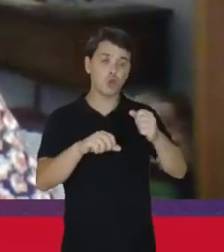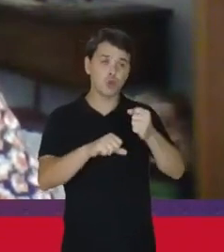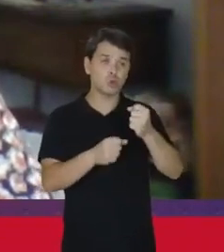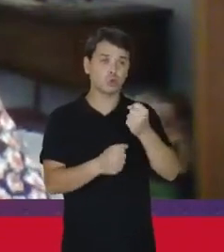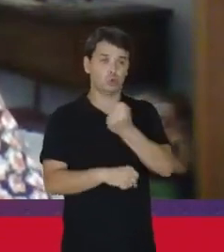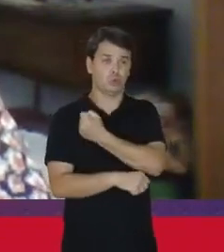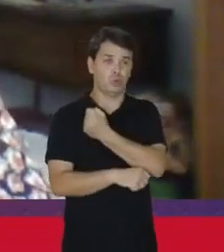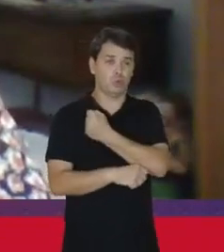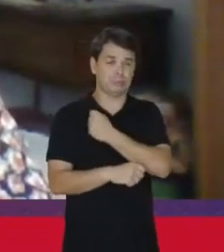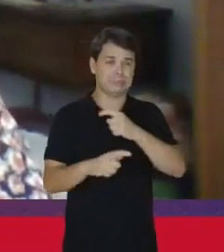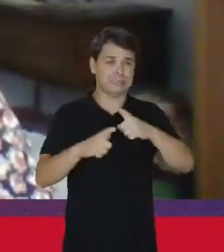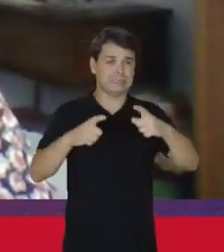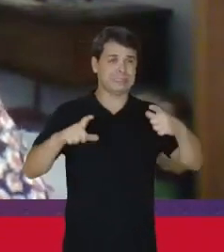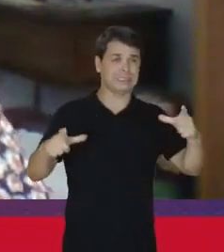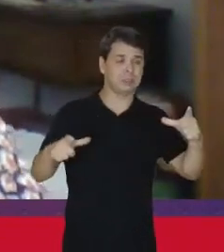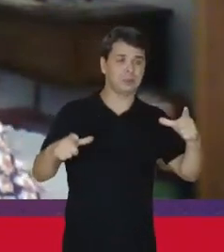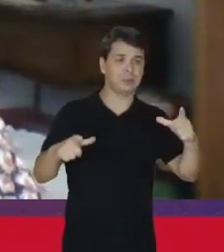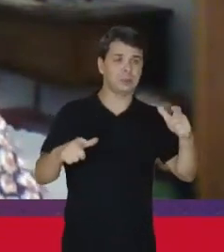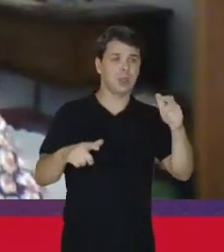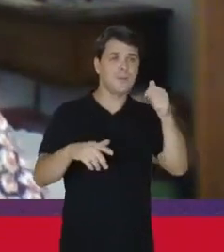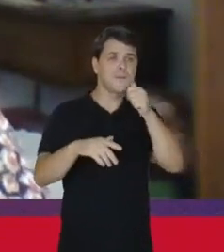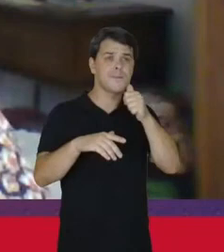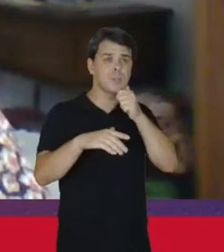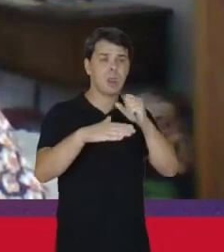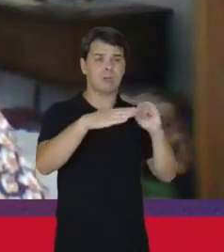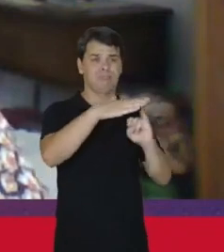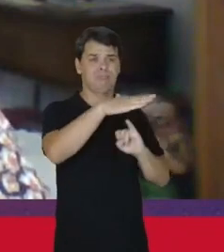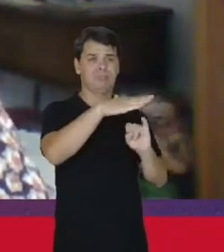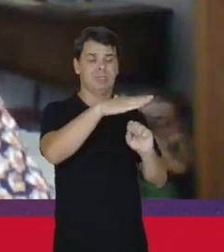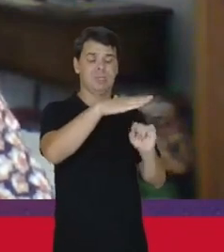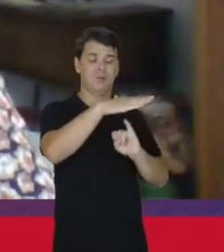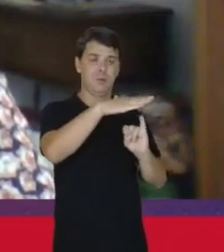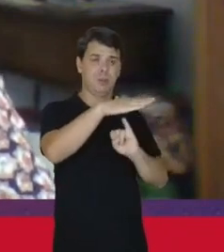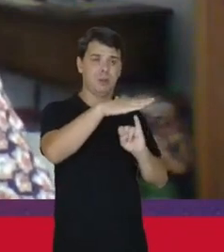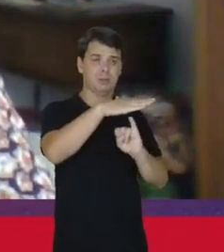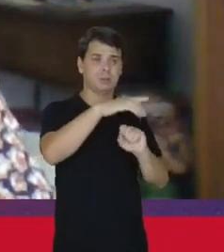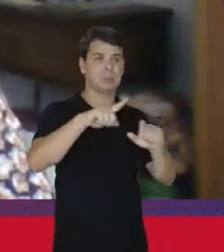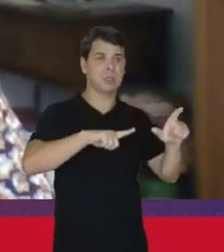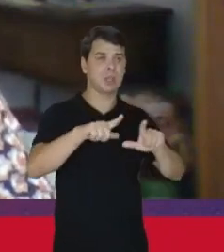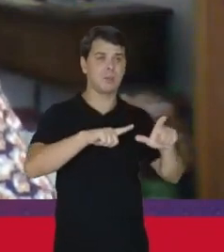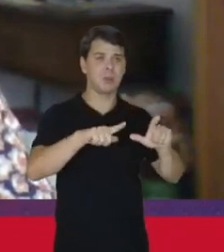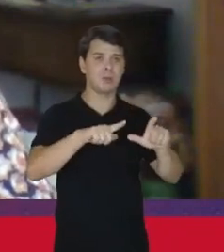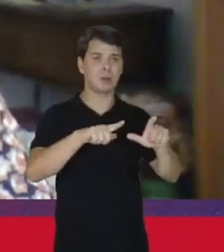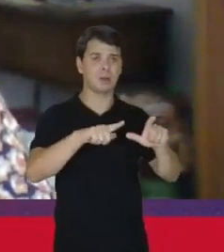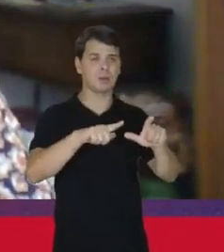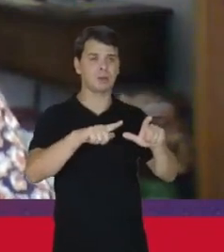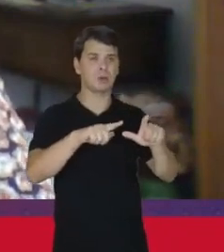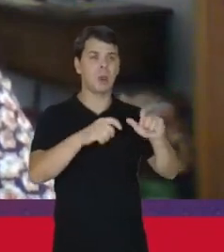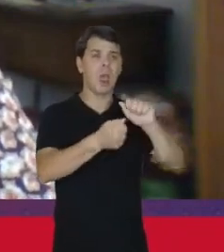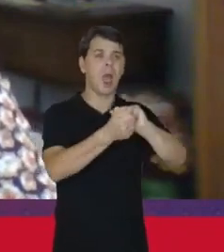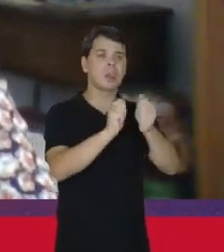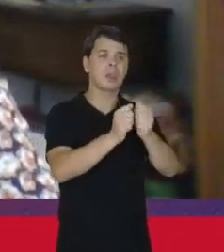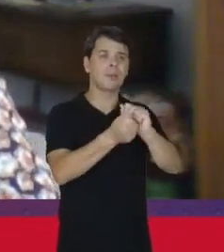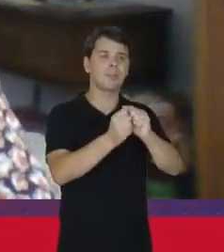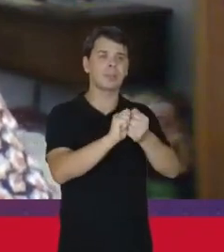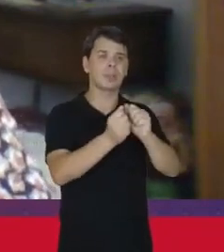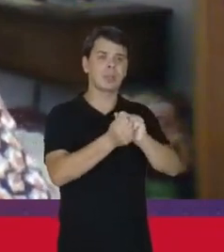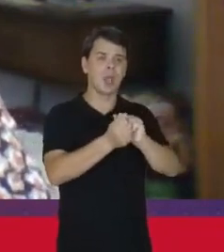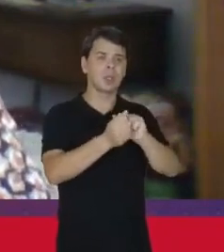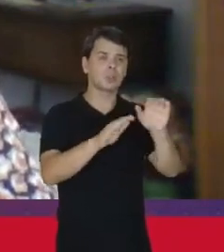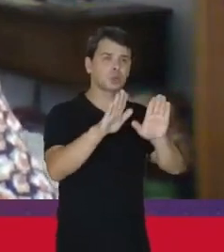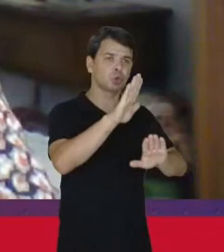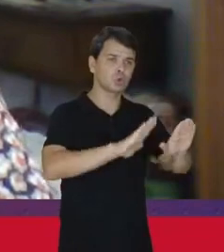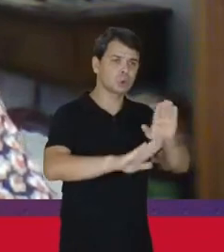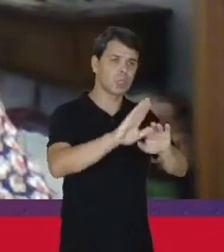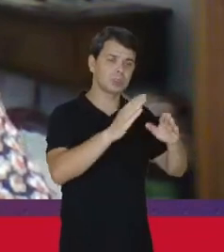de mulheres na informalidade, porque elas buscam trabalhos em que é possível compatibilizar a dinâmica de